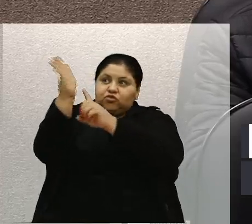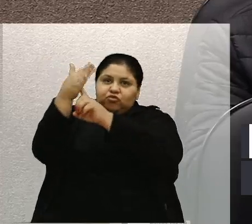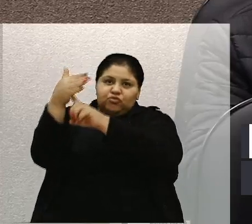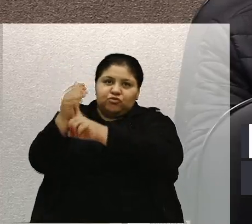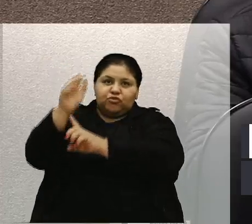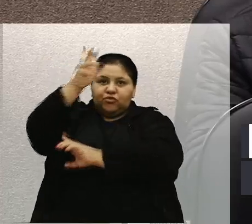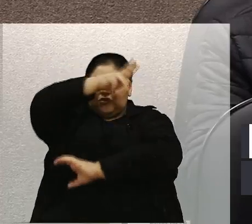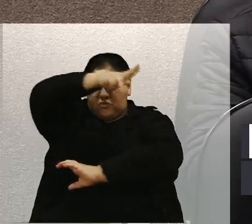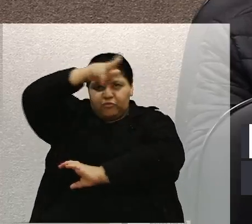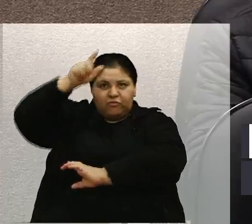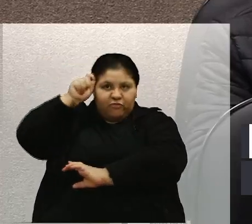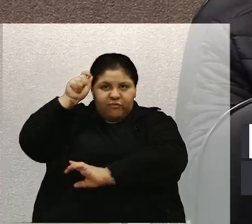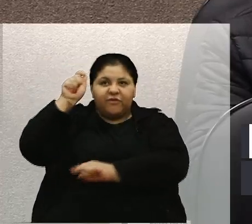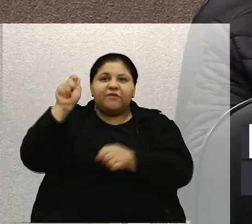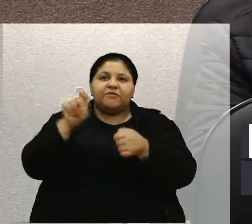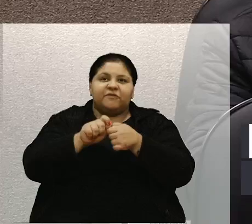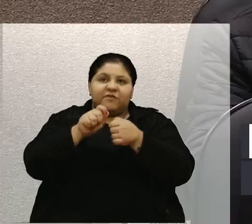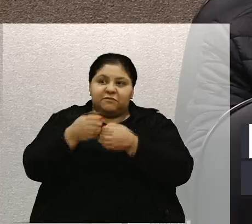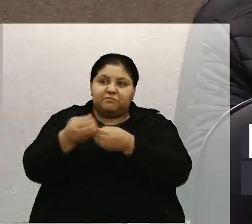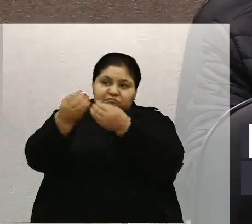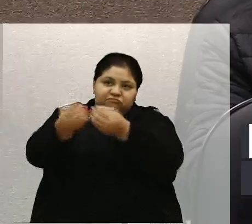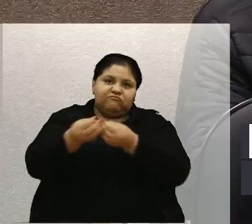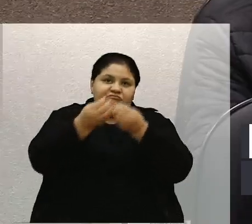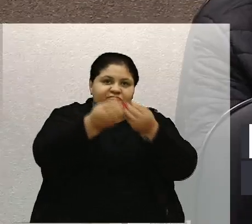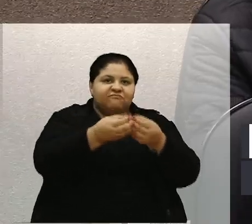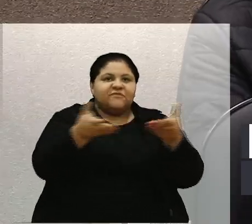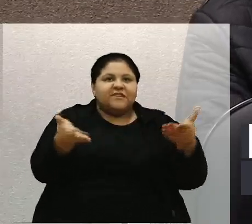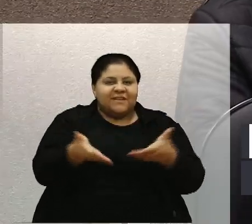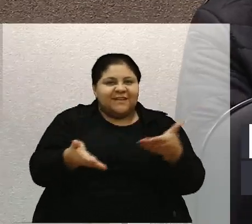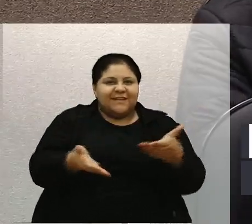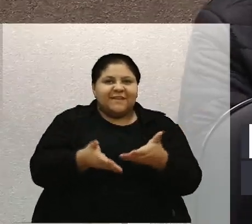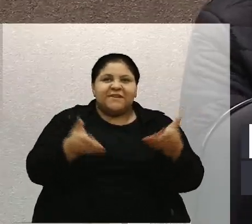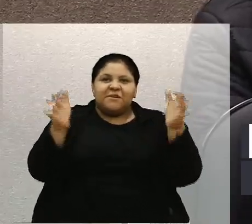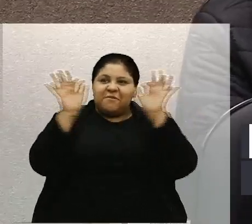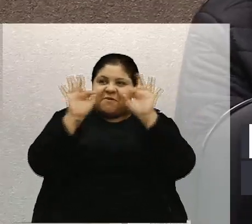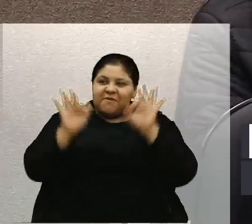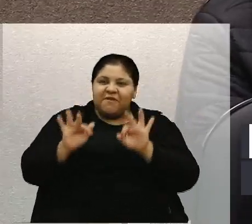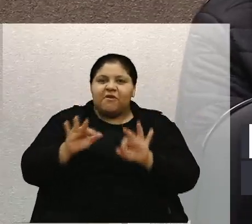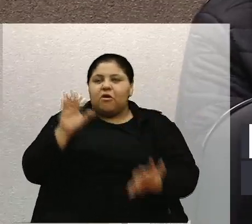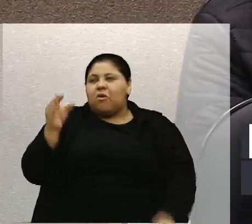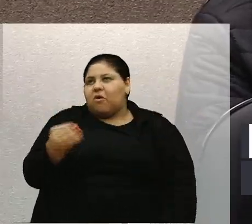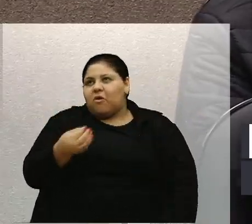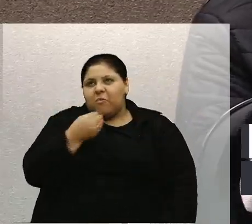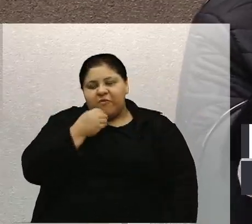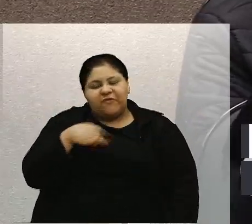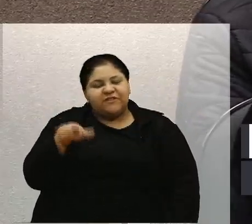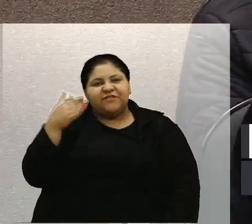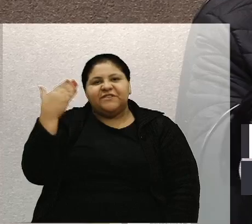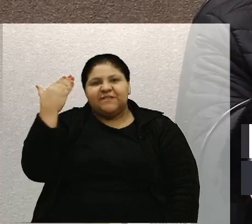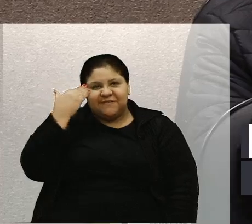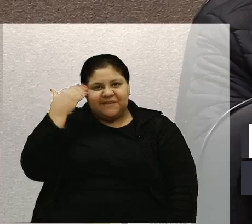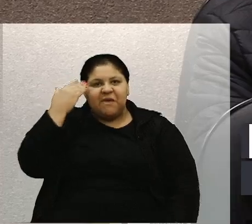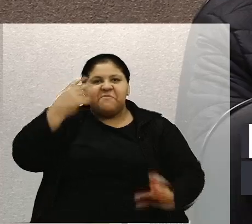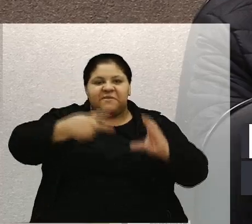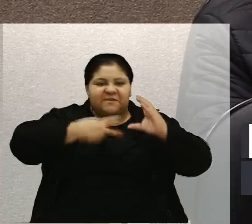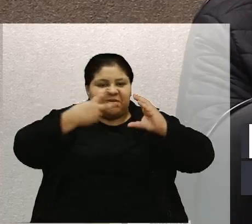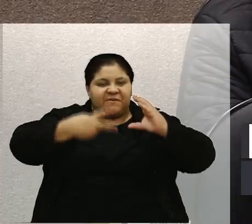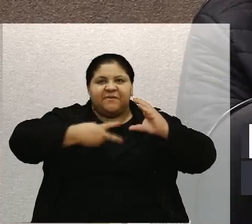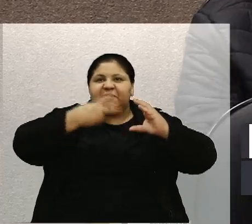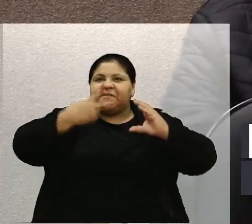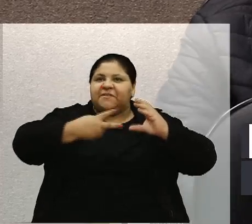prefeito vem fazendo diversas entregas. Então, aqui é motivo de muita alegria. E é claro que a gente sabe o quanto essa Câmara de Vereadores